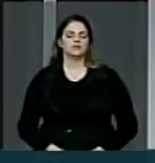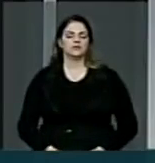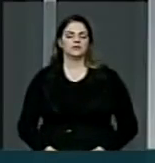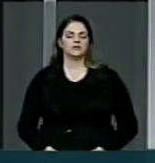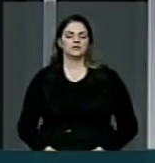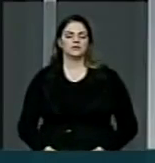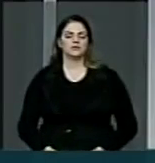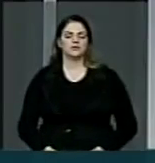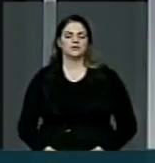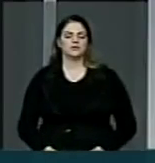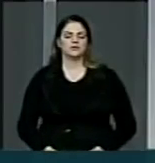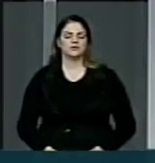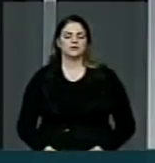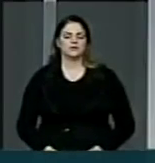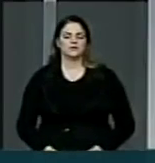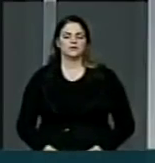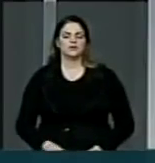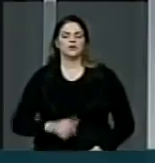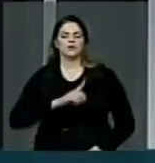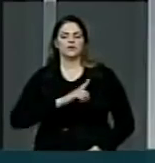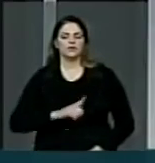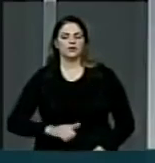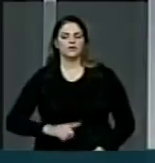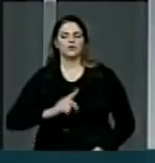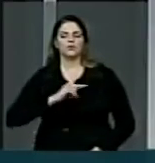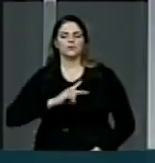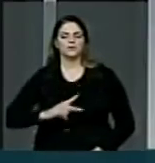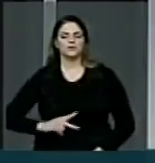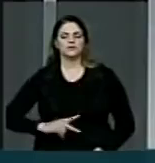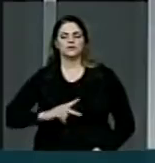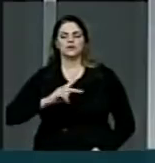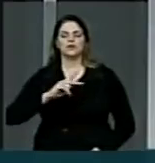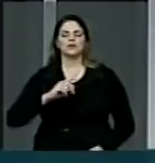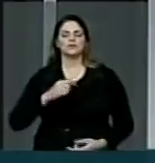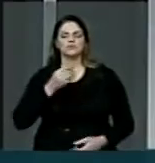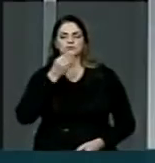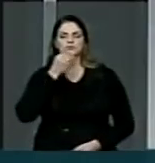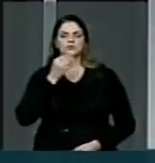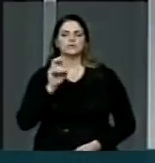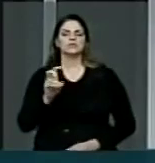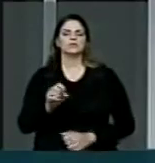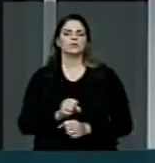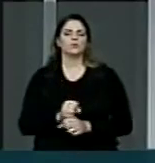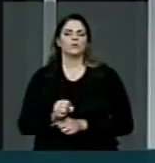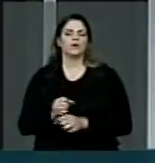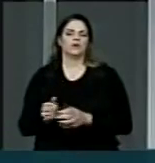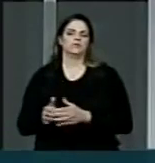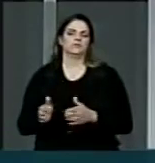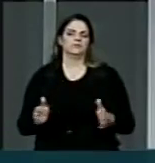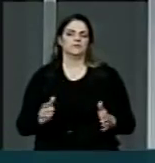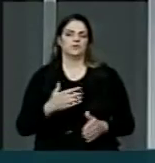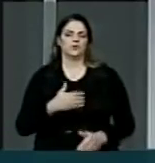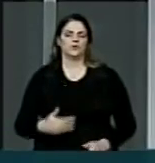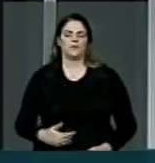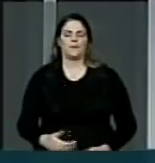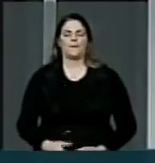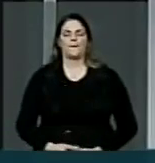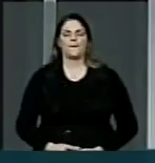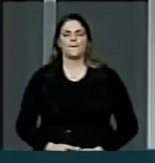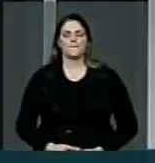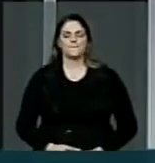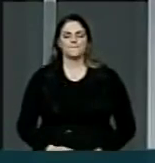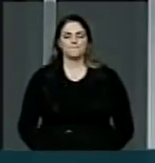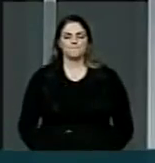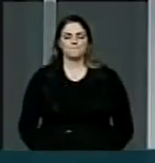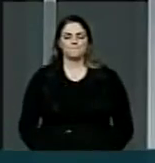é importante, sim. É importante, sim. Eu concordo com Vossas Excelências, sim. Mas quero tratar ainda nesses minutinhos que